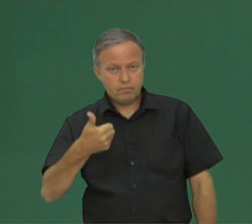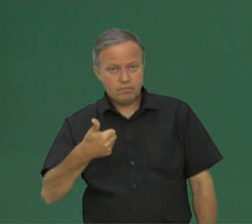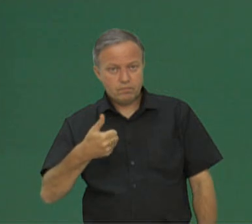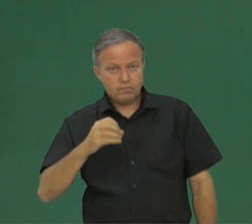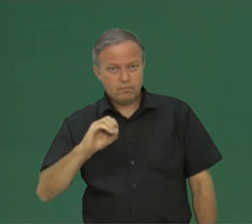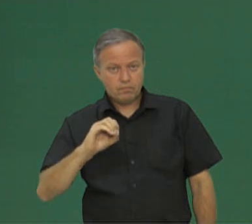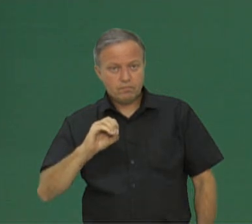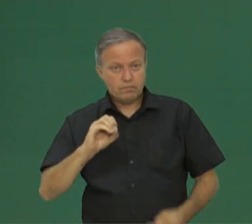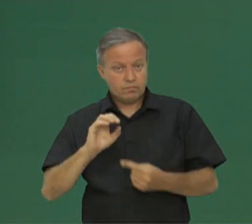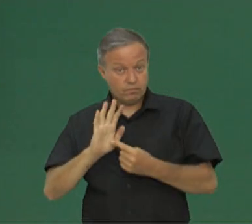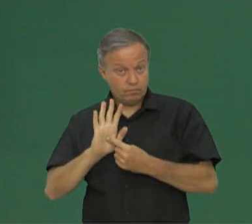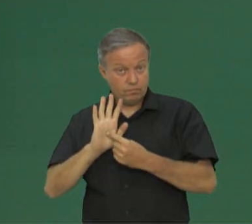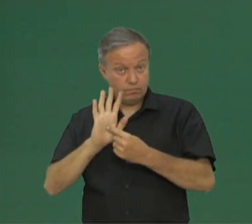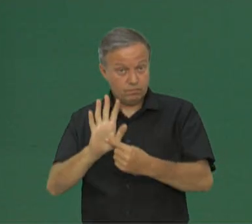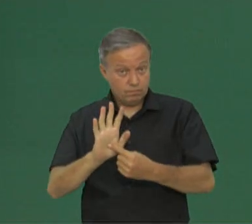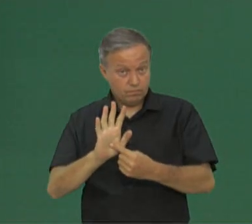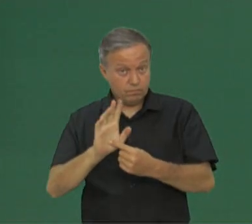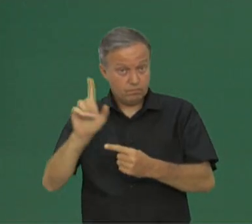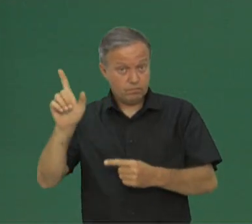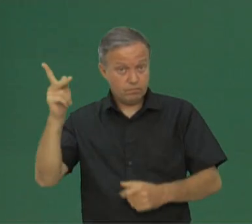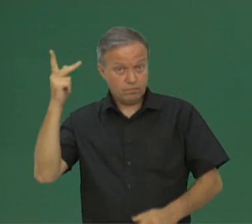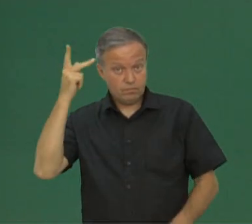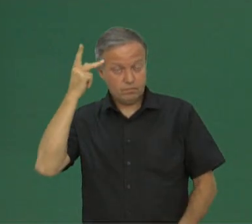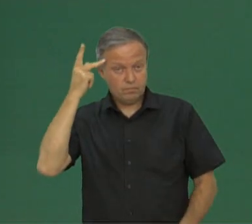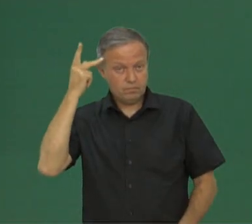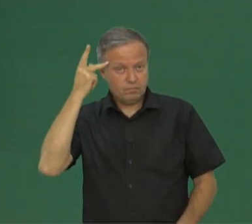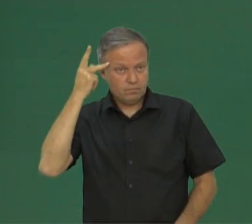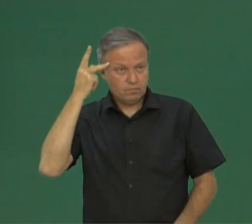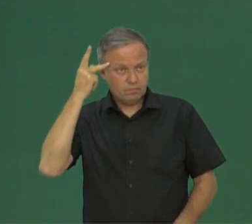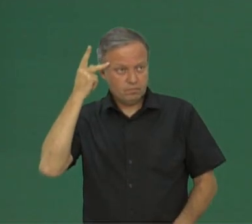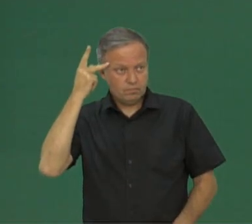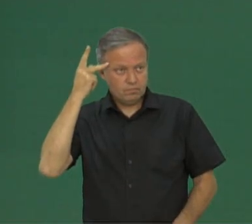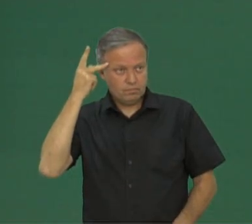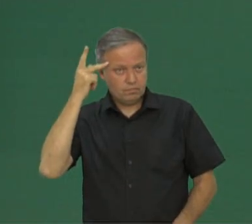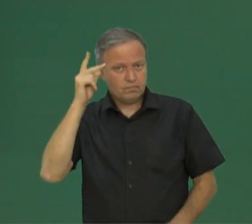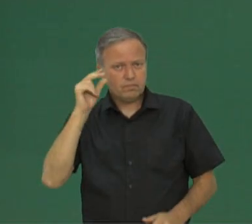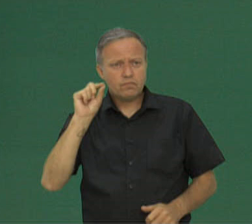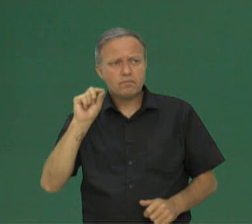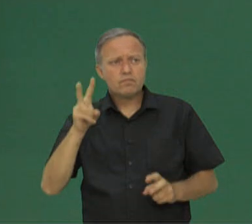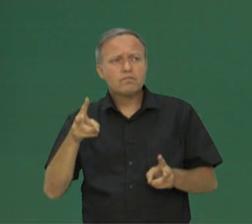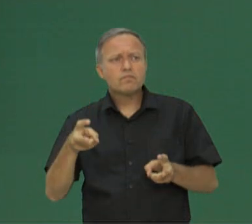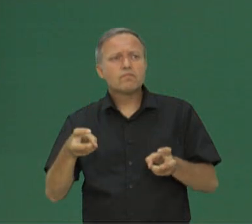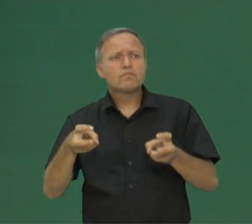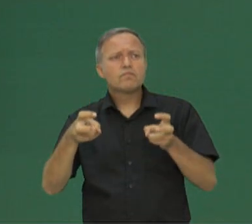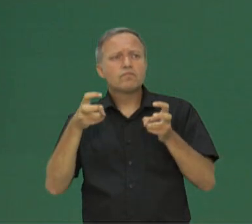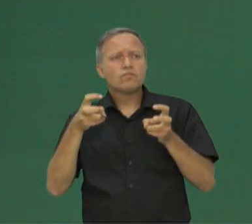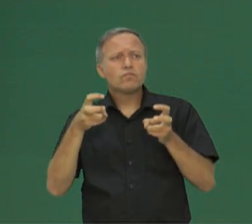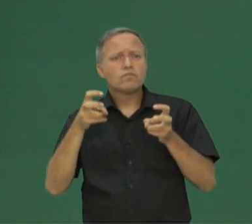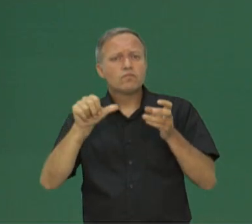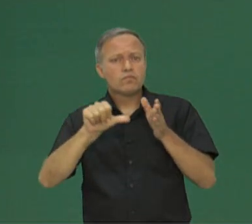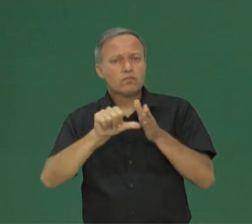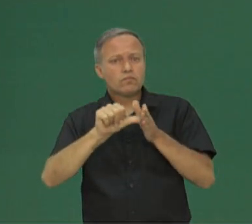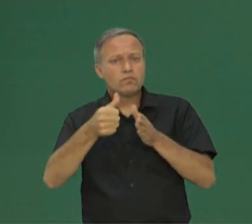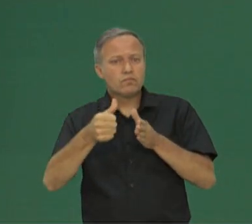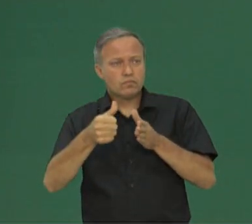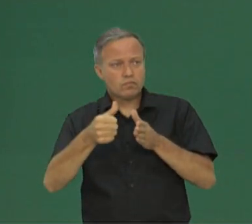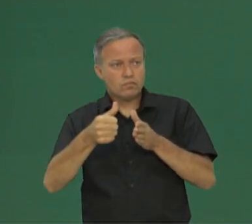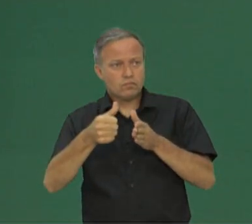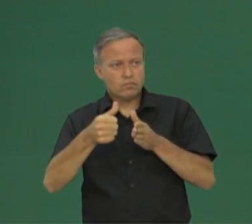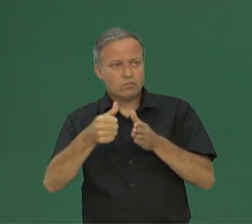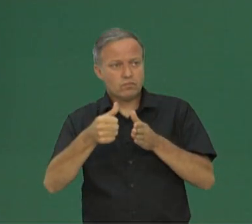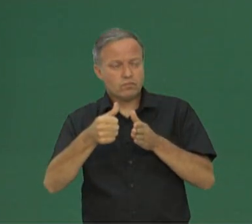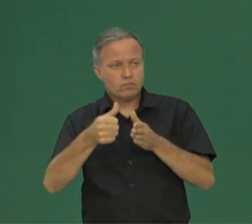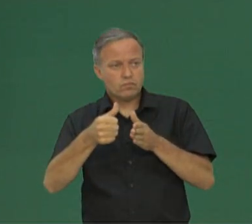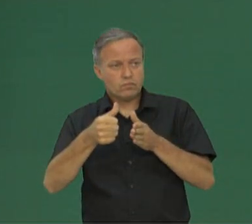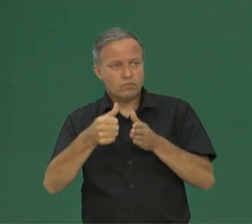numa Bienal em São Paulo. Pois bem, o que eu observo aqui nestas imagens? Primeiro, é que uma